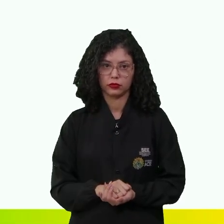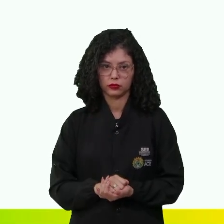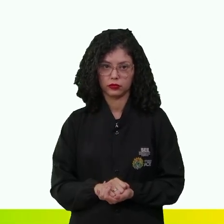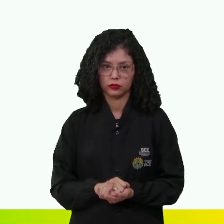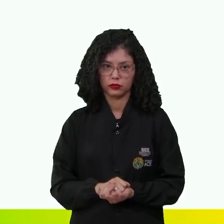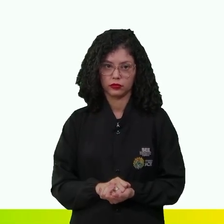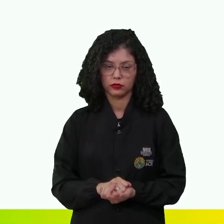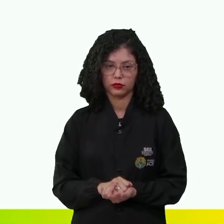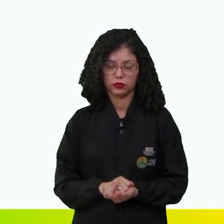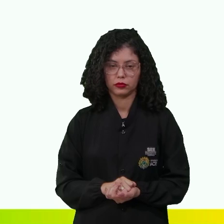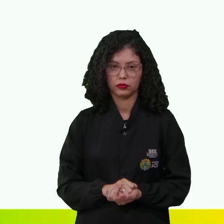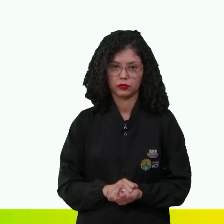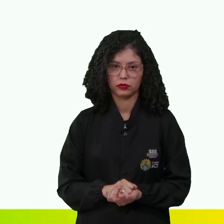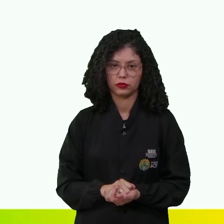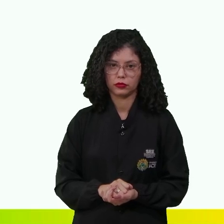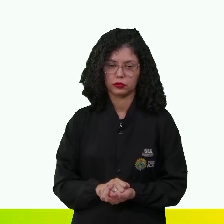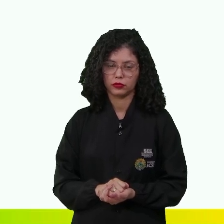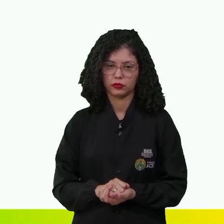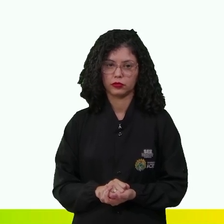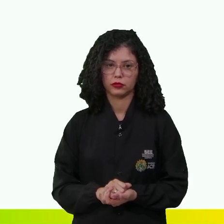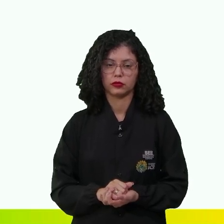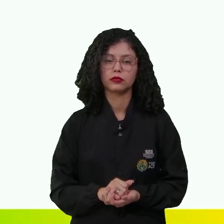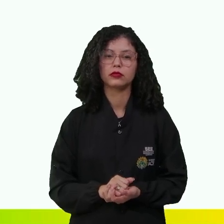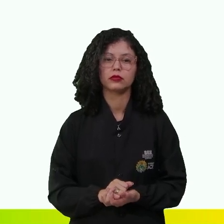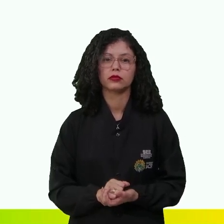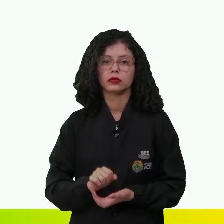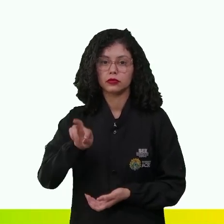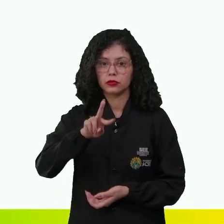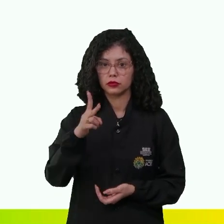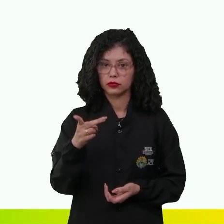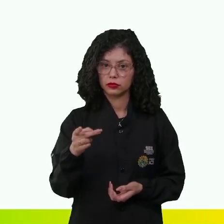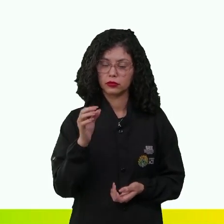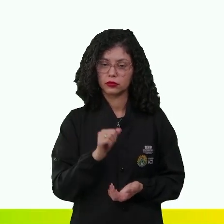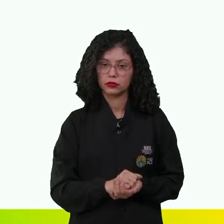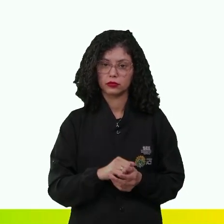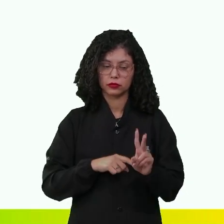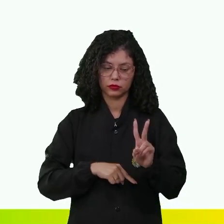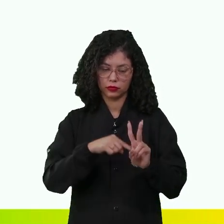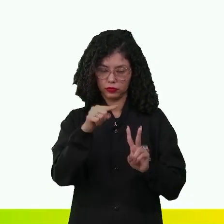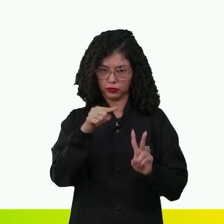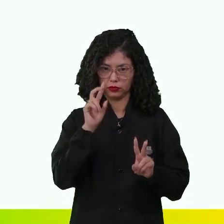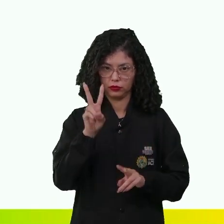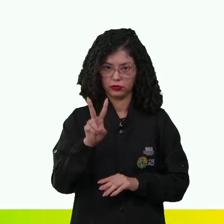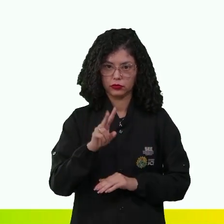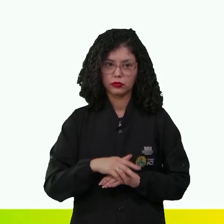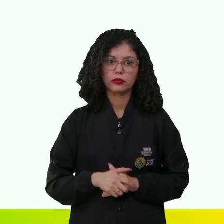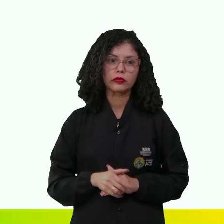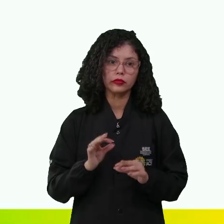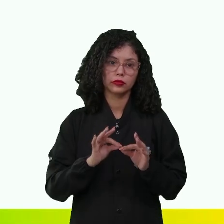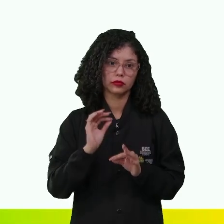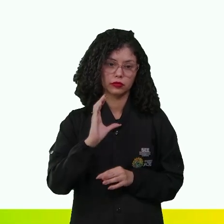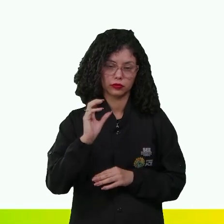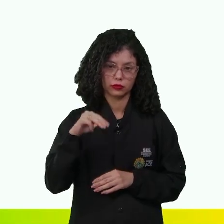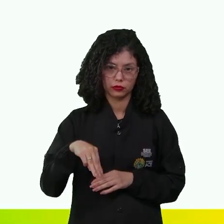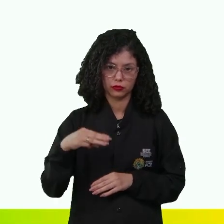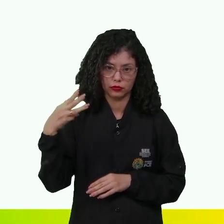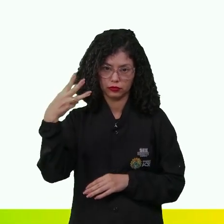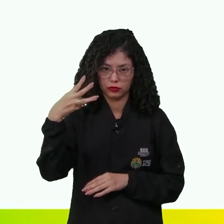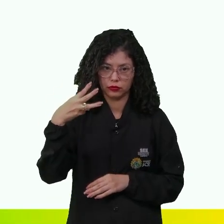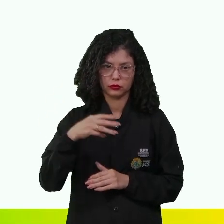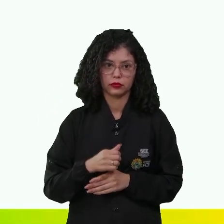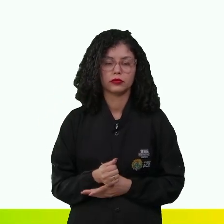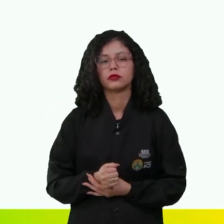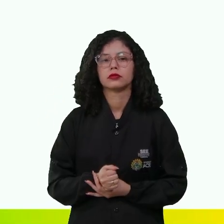T, medida em Kelvin K, e inversamente proporcional ao seu volume V, medido em